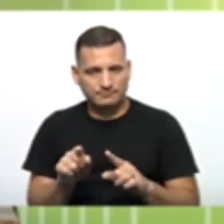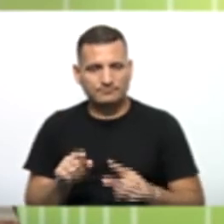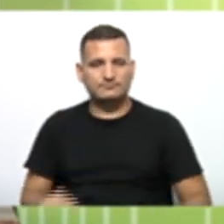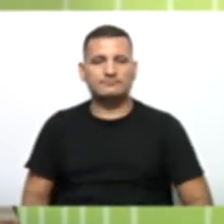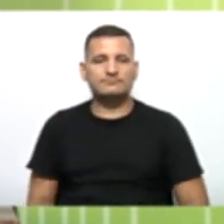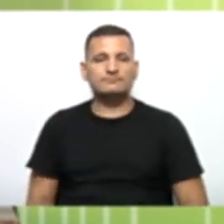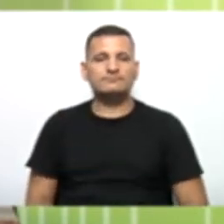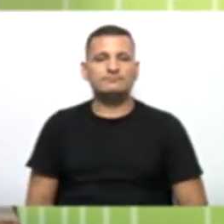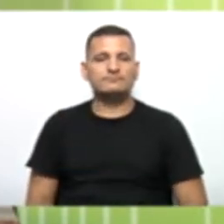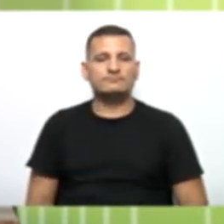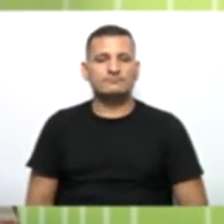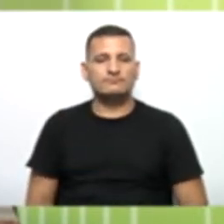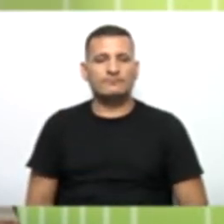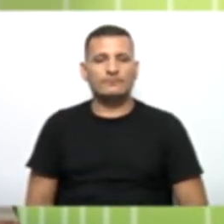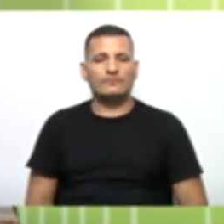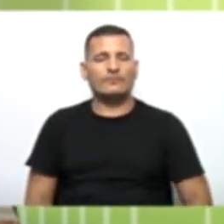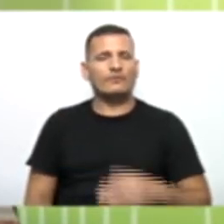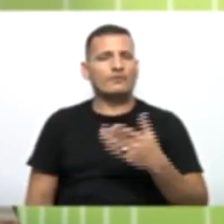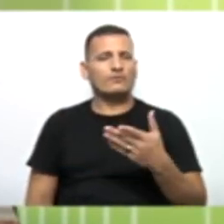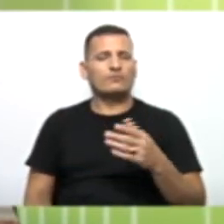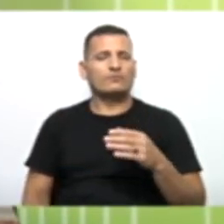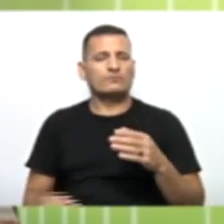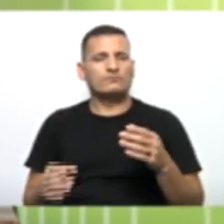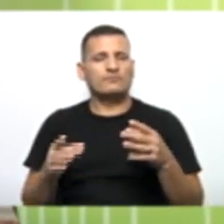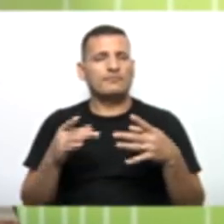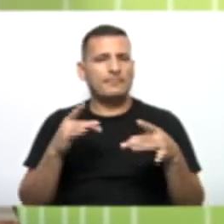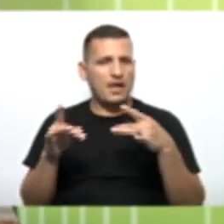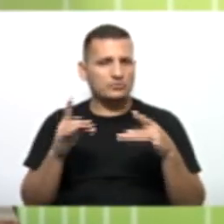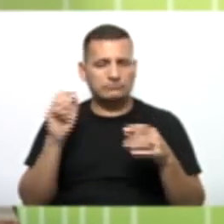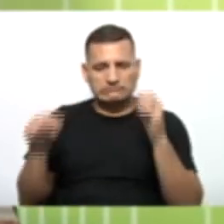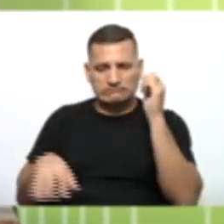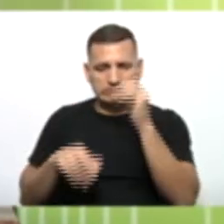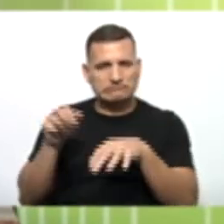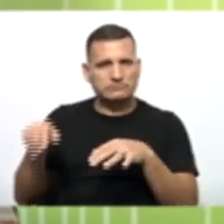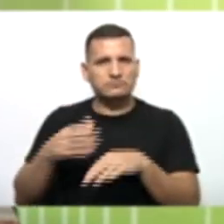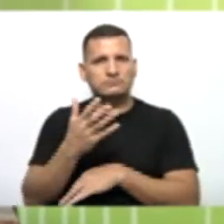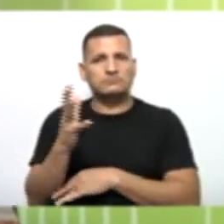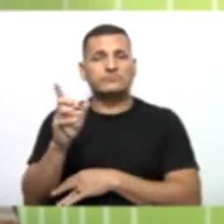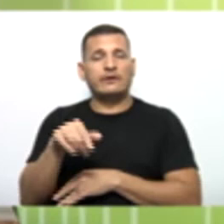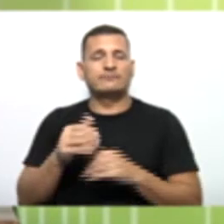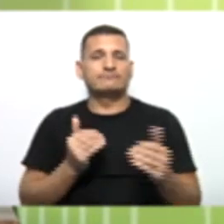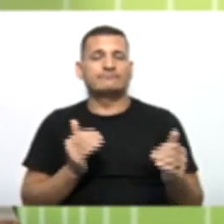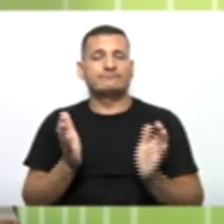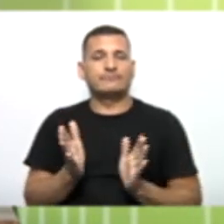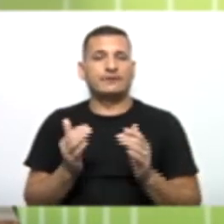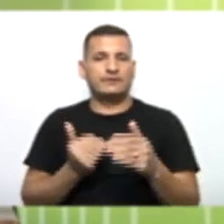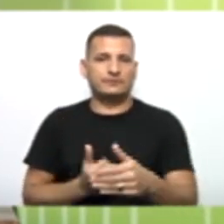Como nós falamos, a maior quantidade de plástico descartado do meio ambiente vem de embalagens.